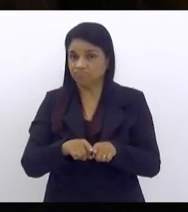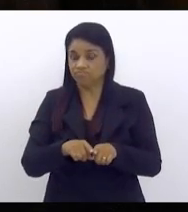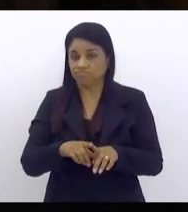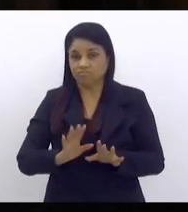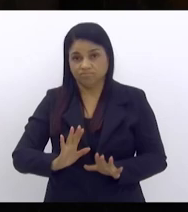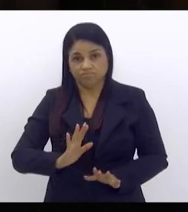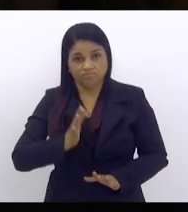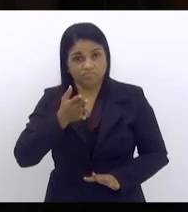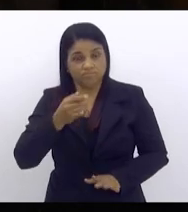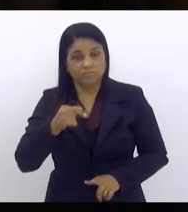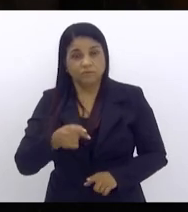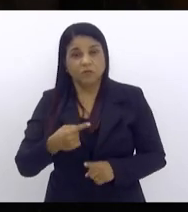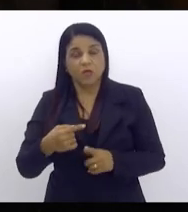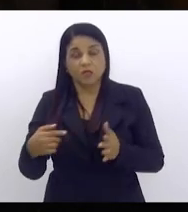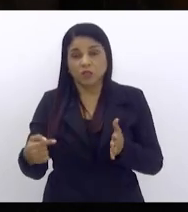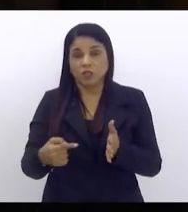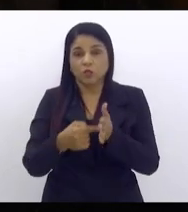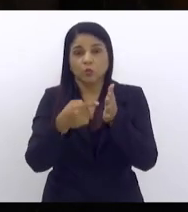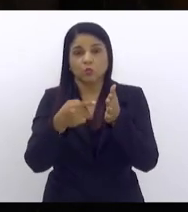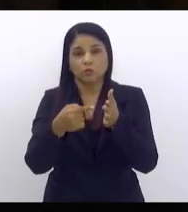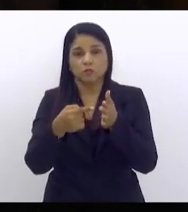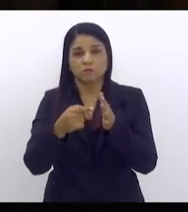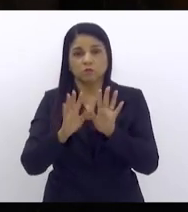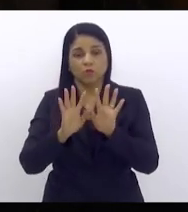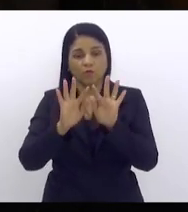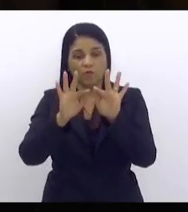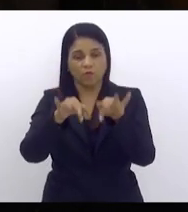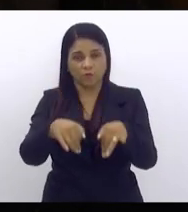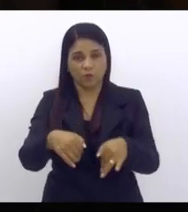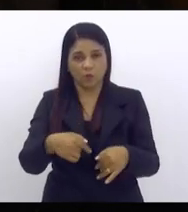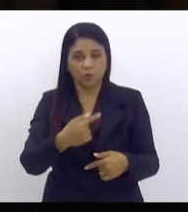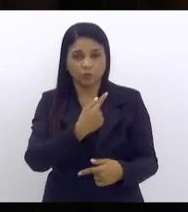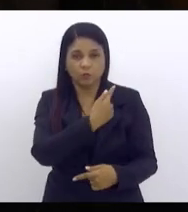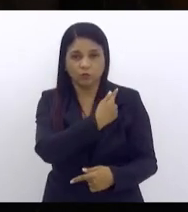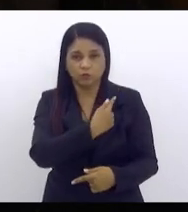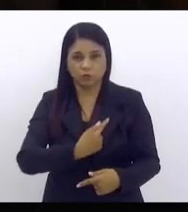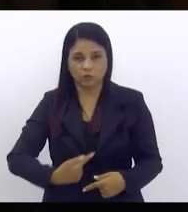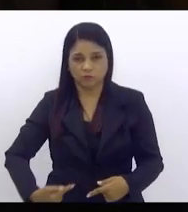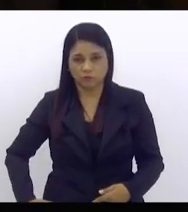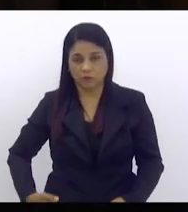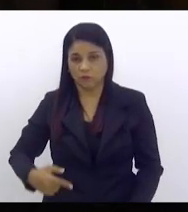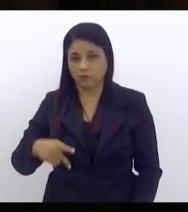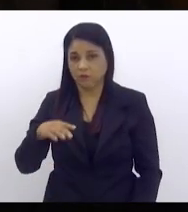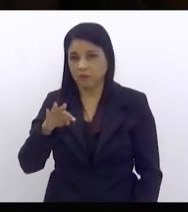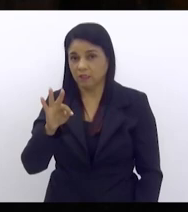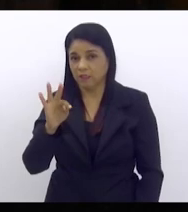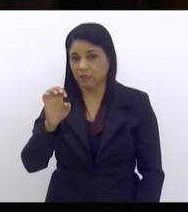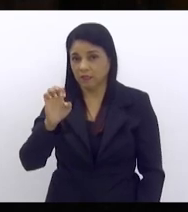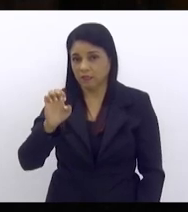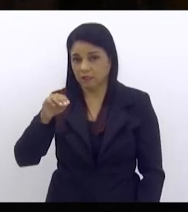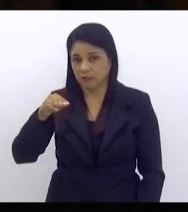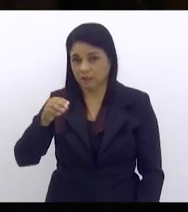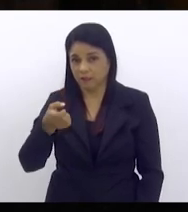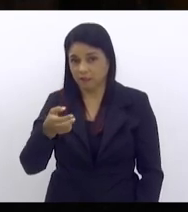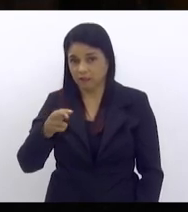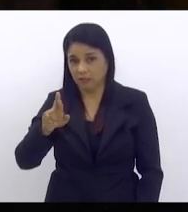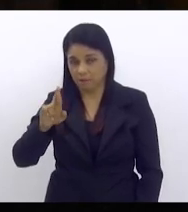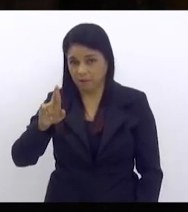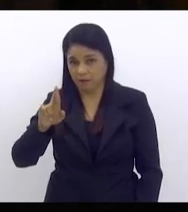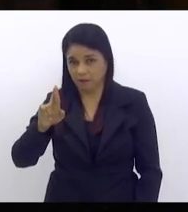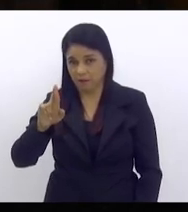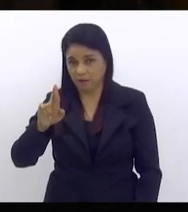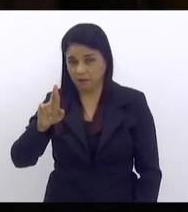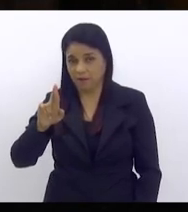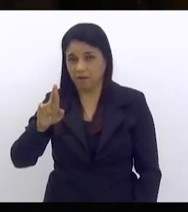denúncia de que, no final do governo do presidente Temer, a intervenção federal